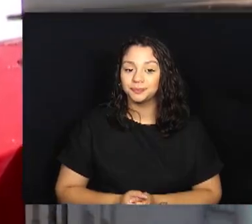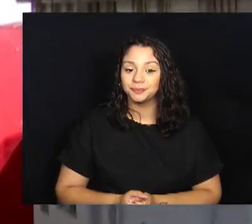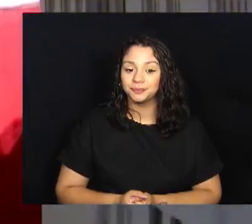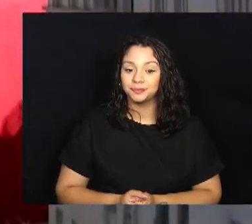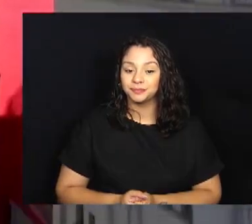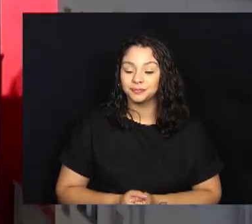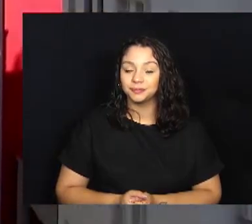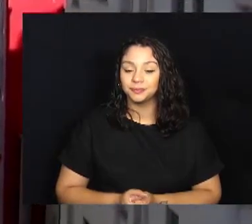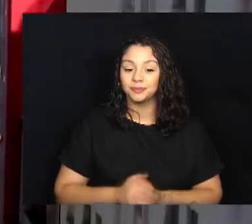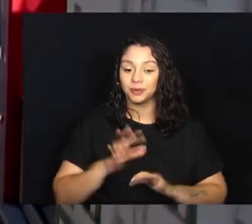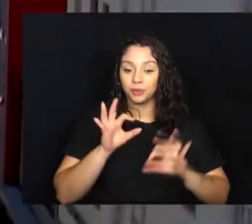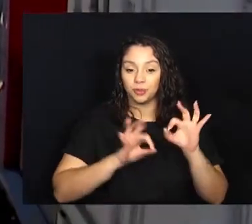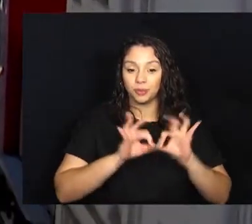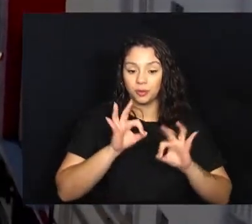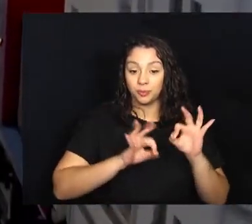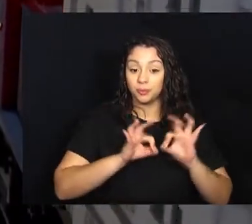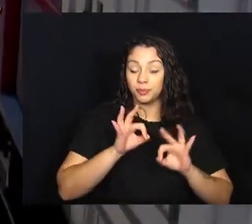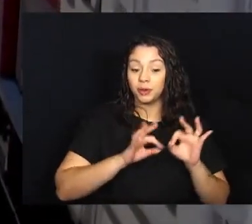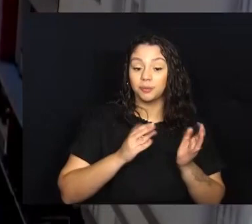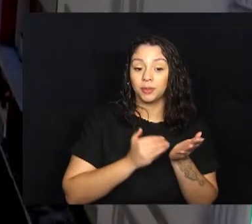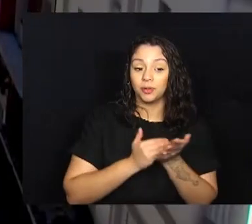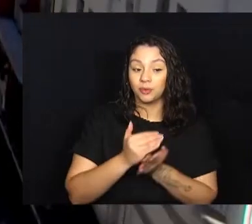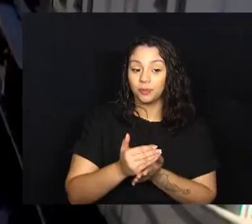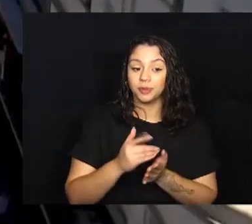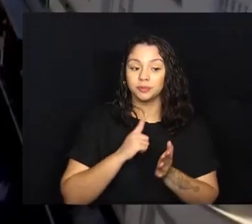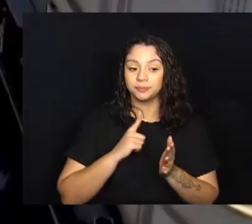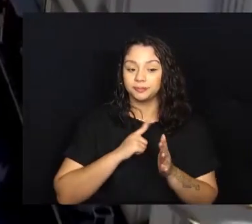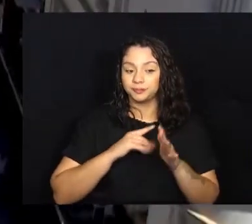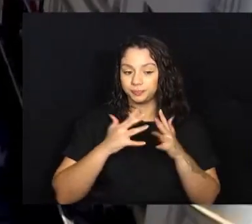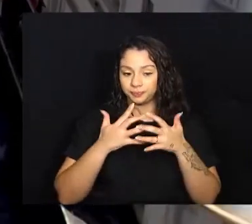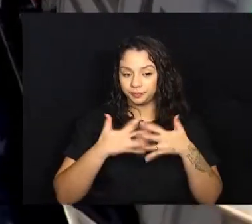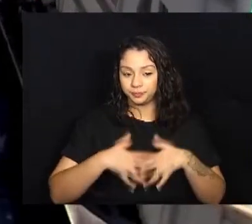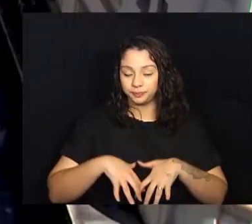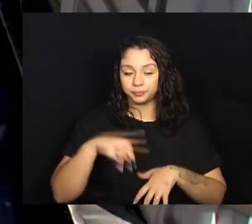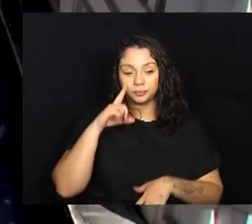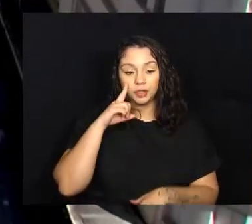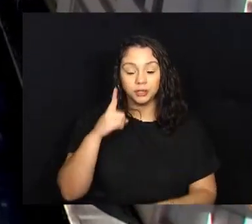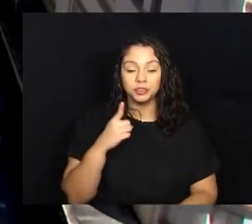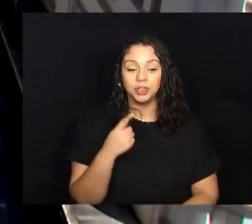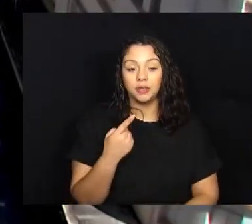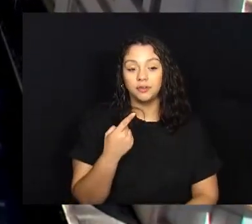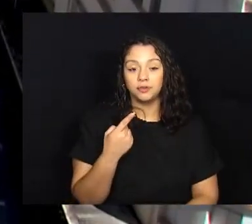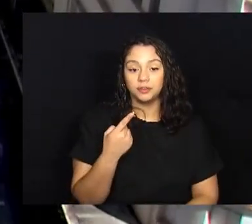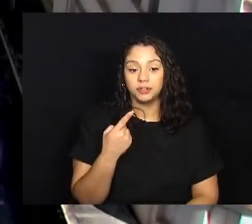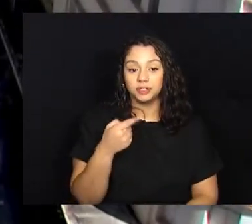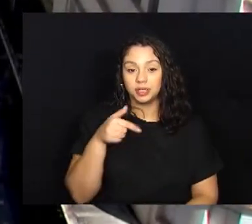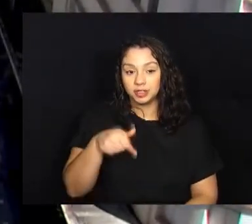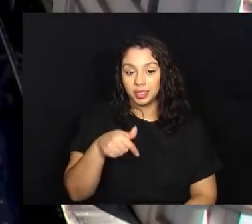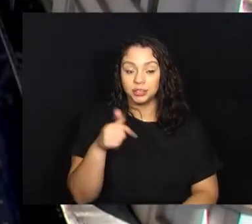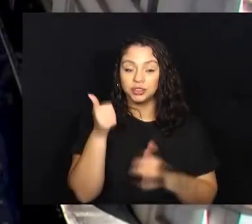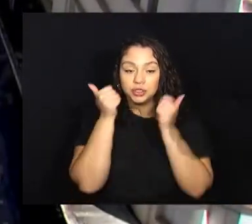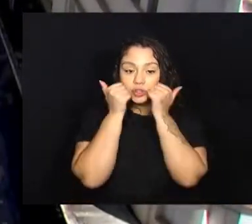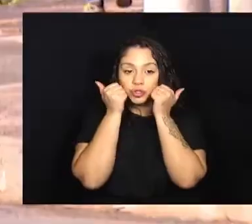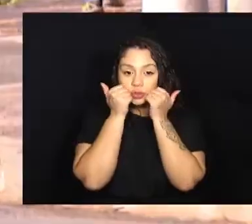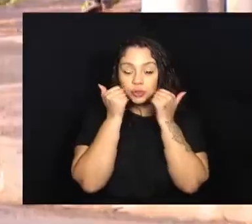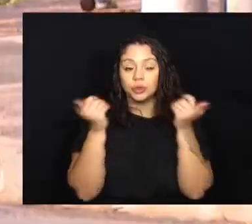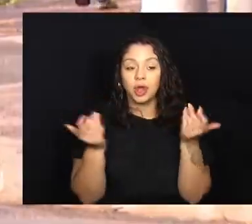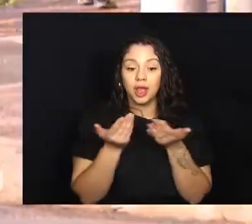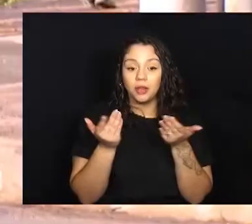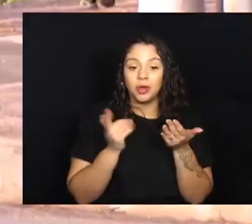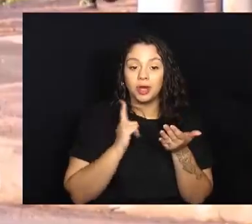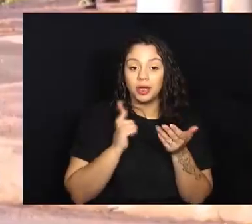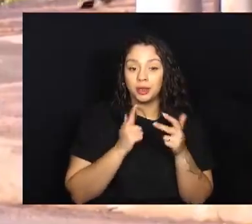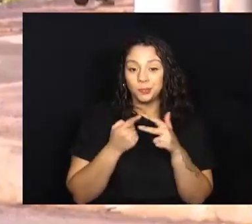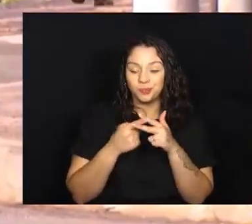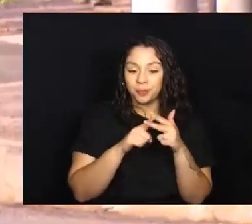O programa Desenrola Brasil começou a operar no dia 17 de julho. No momento, a renegociação vale apenas para a